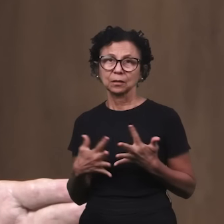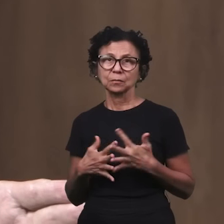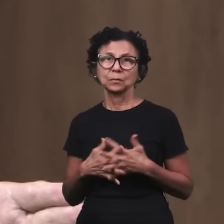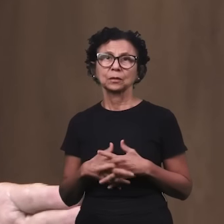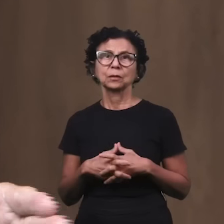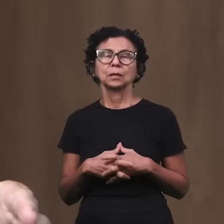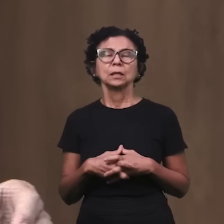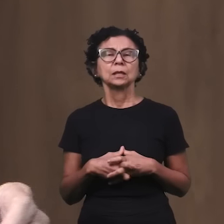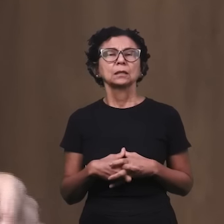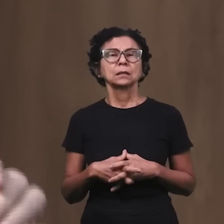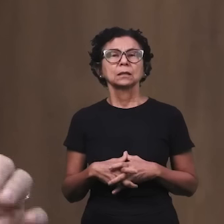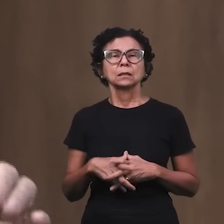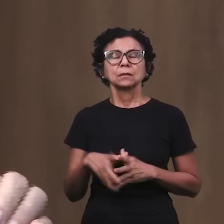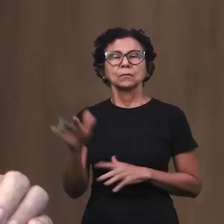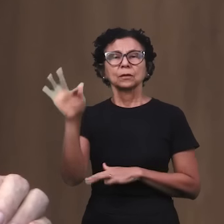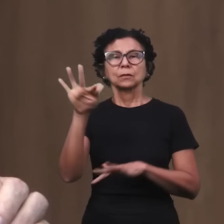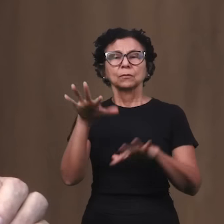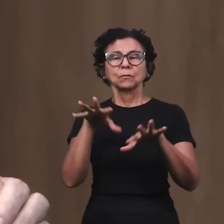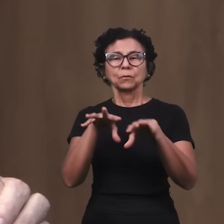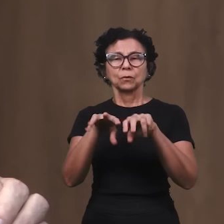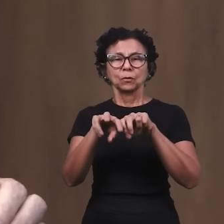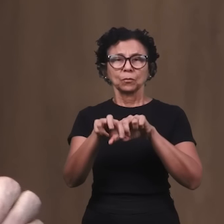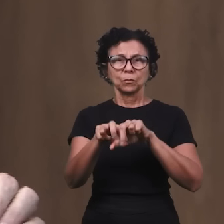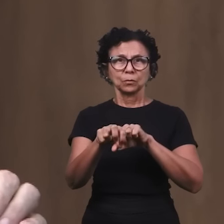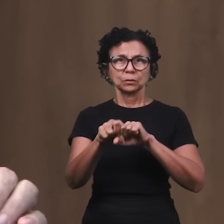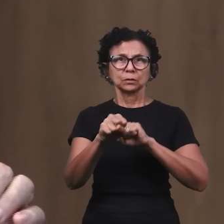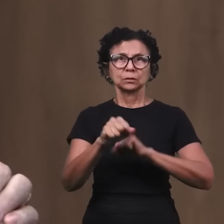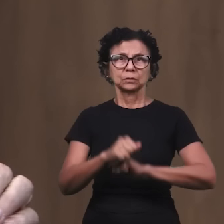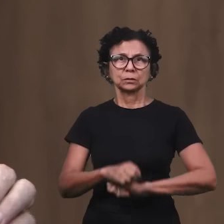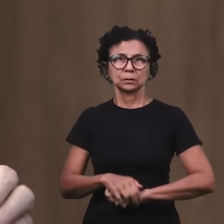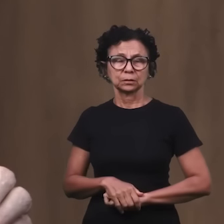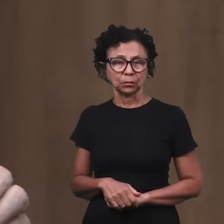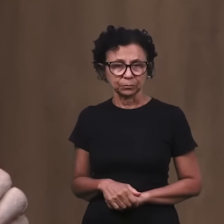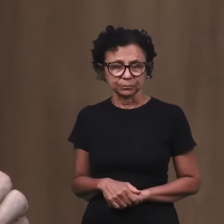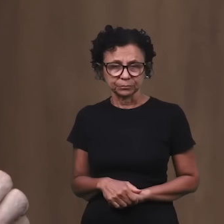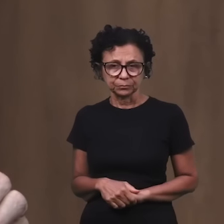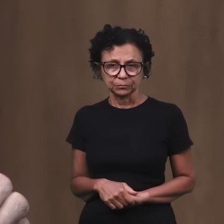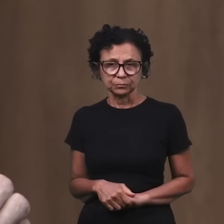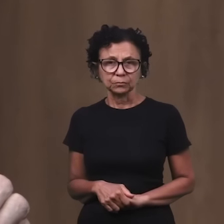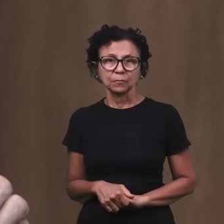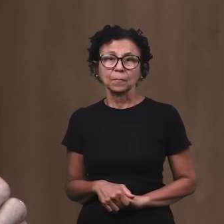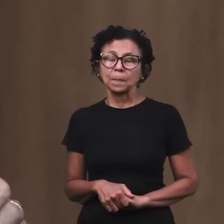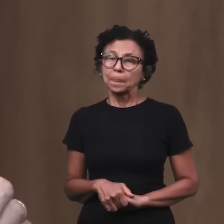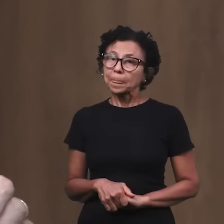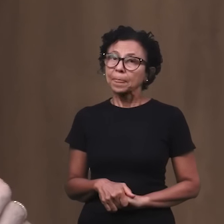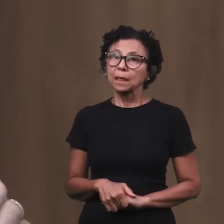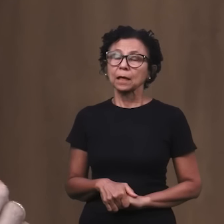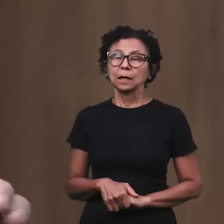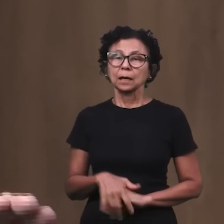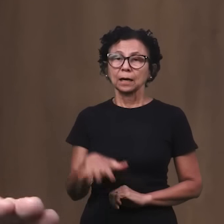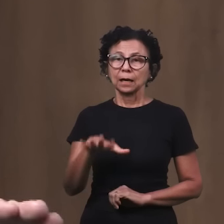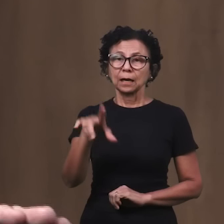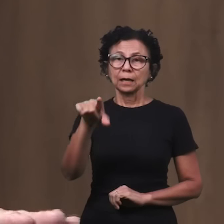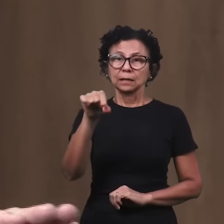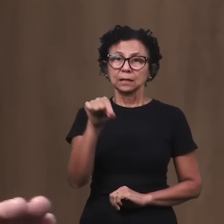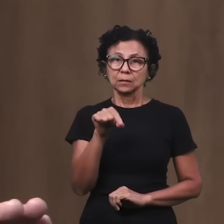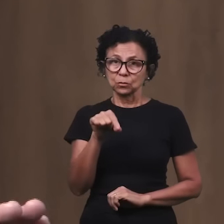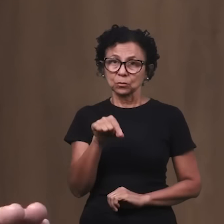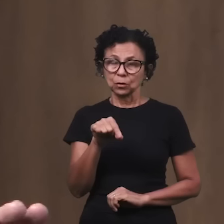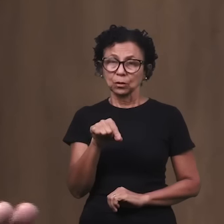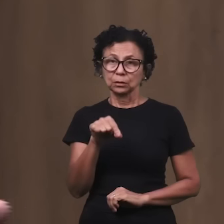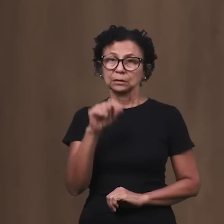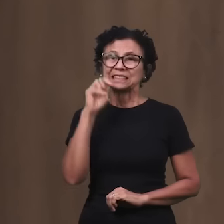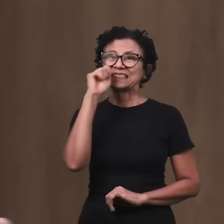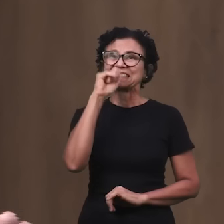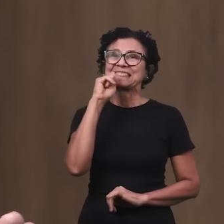graduação você é um contínuo estudante. Quem escolhe fazer odontologia, ele tem que saber de uma coisa, ele tem que